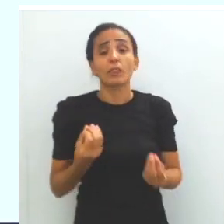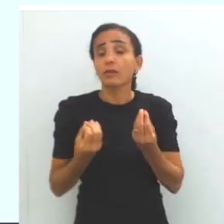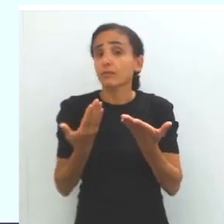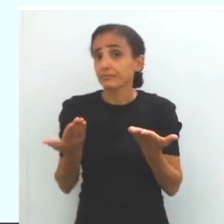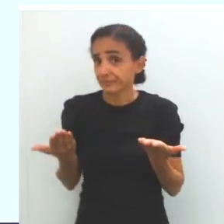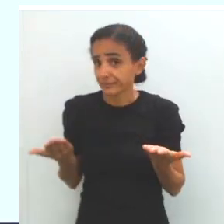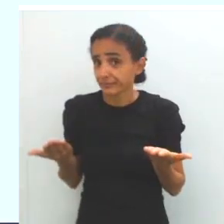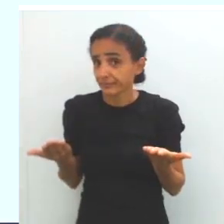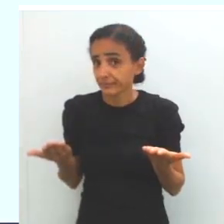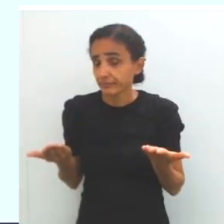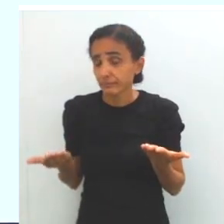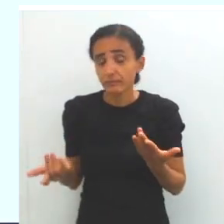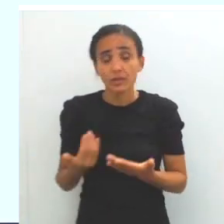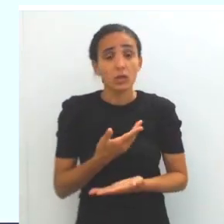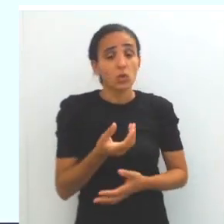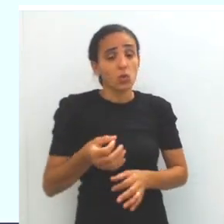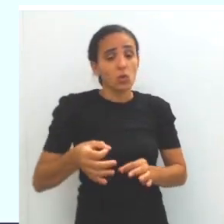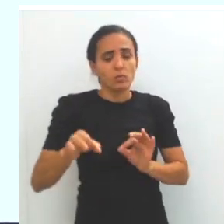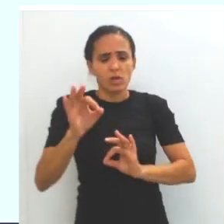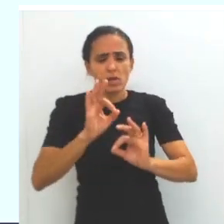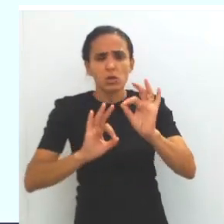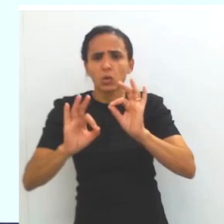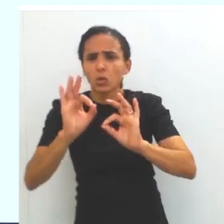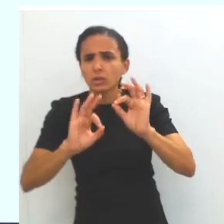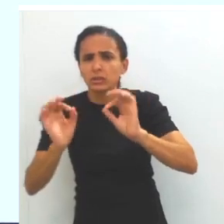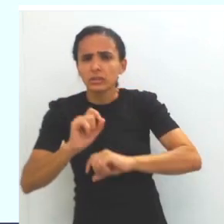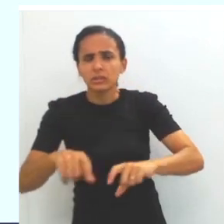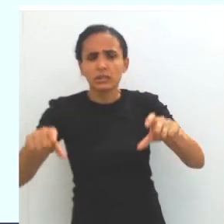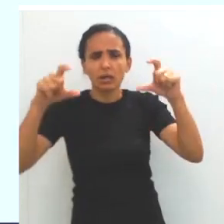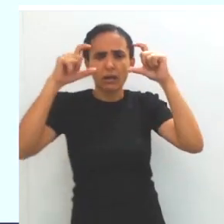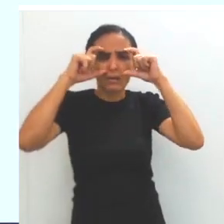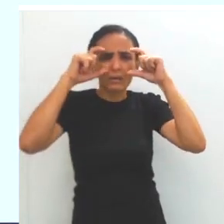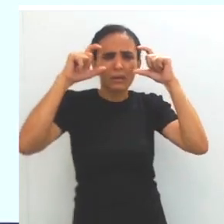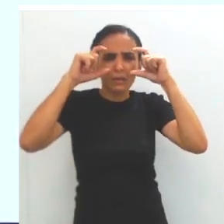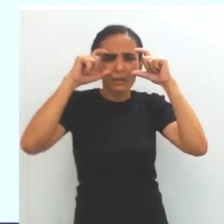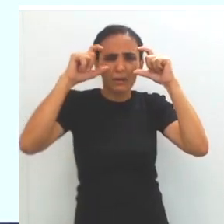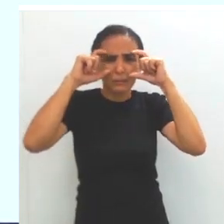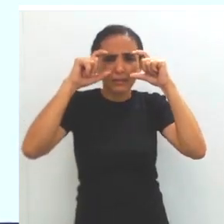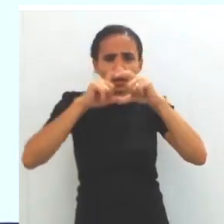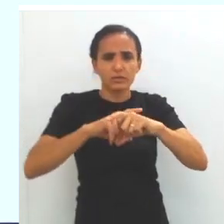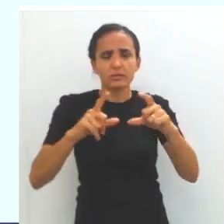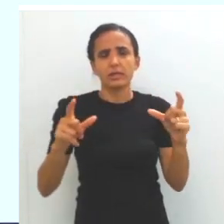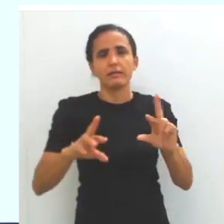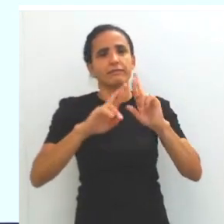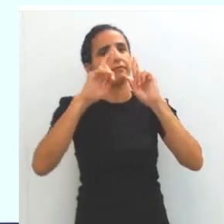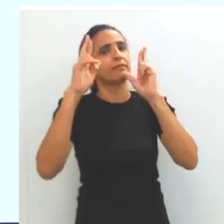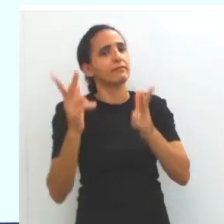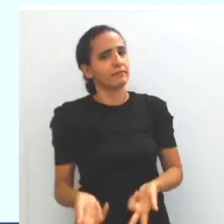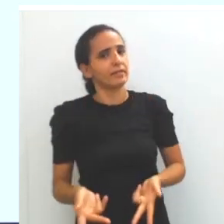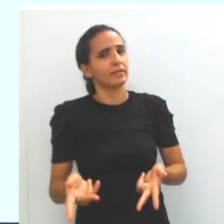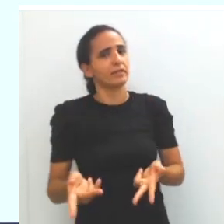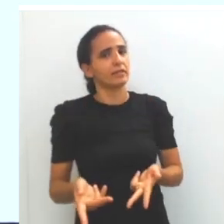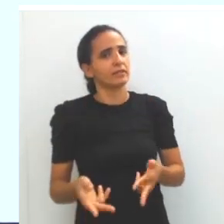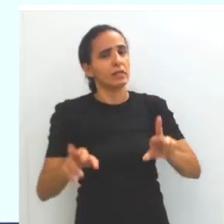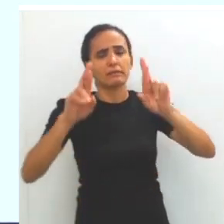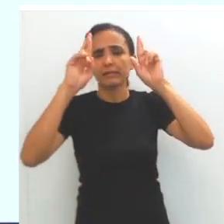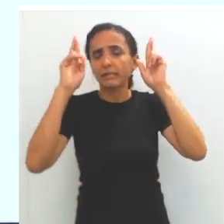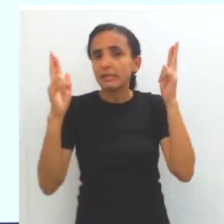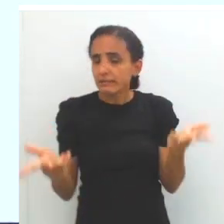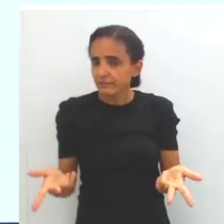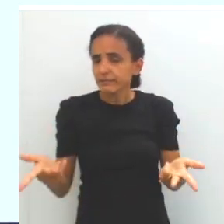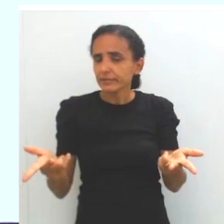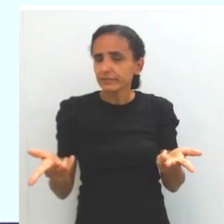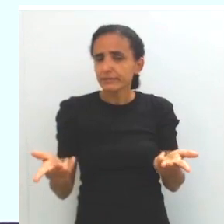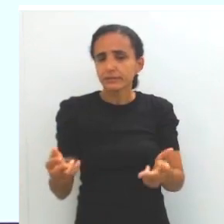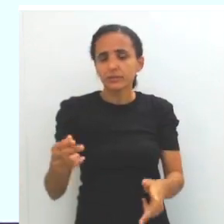Dantas? Vejam só. A lente para miopia é uma lente divergente.